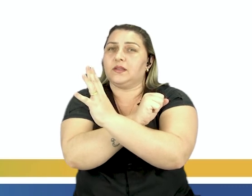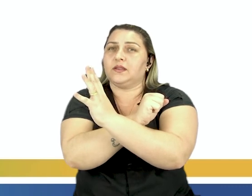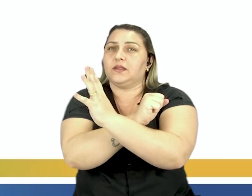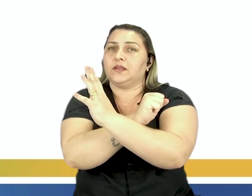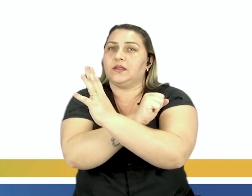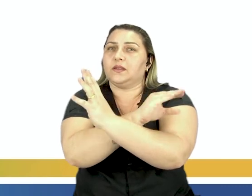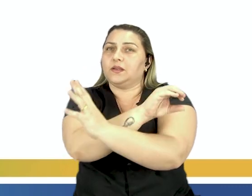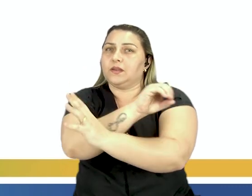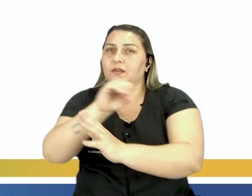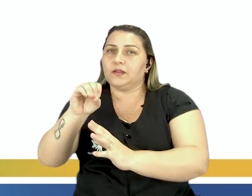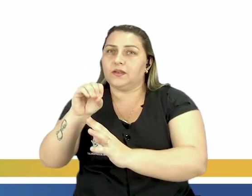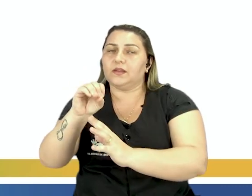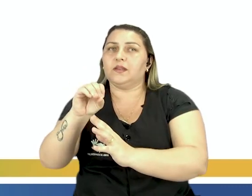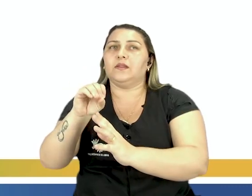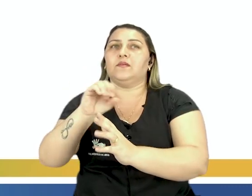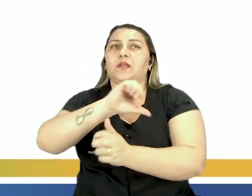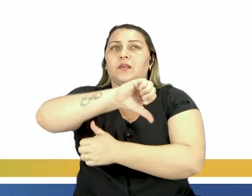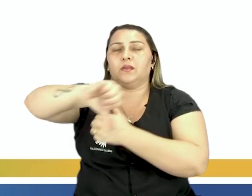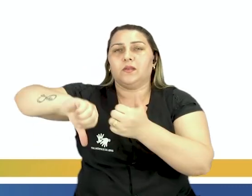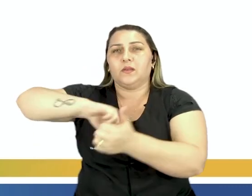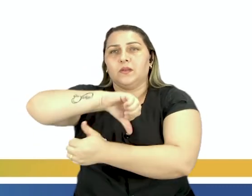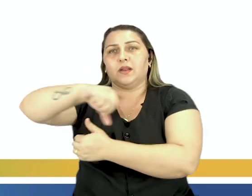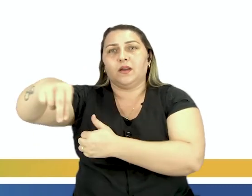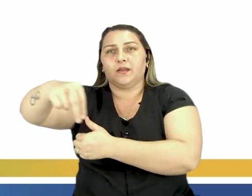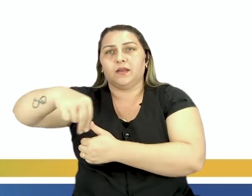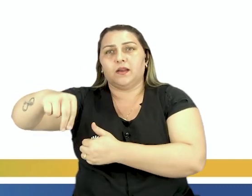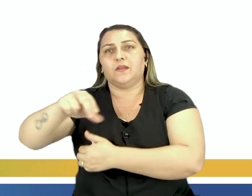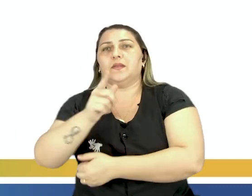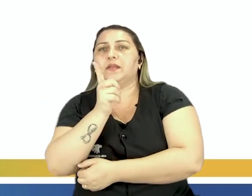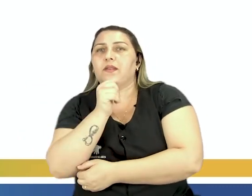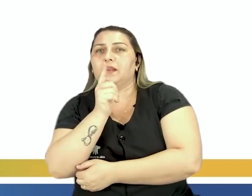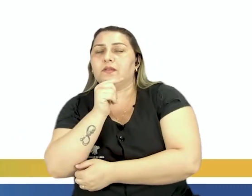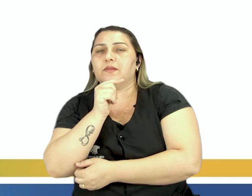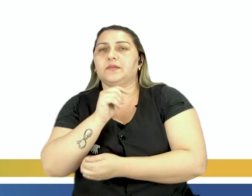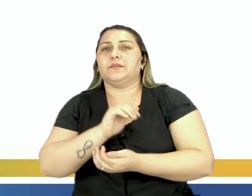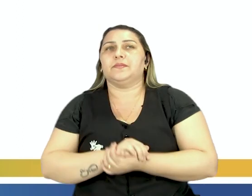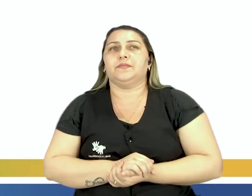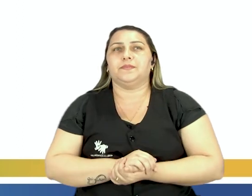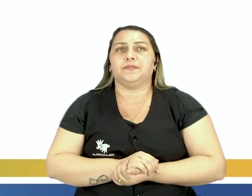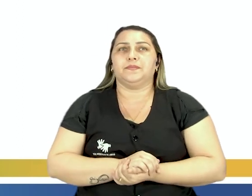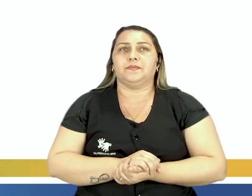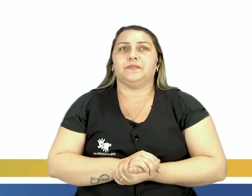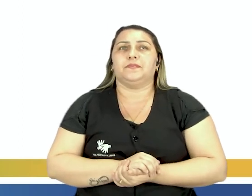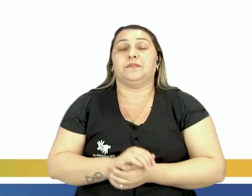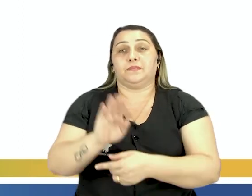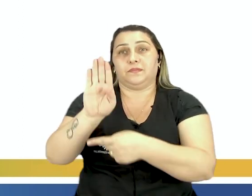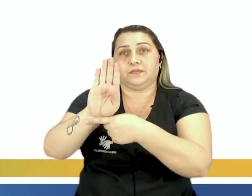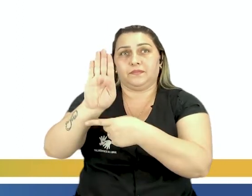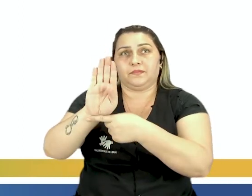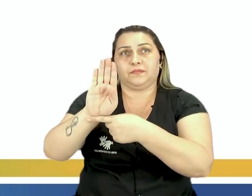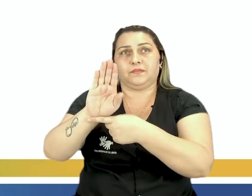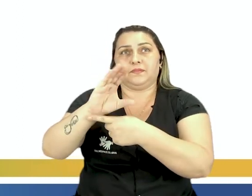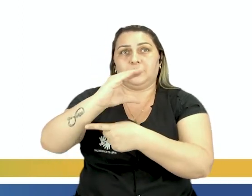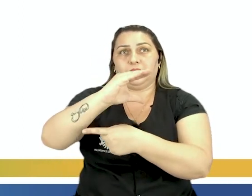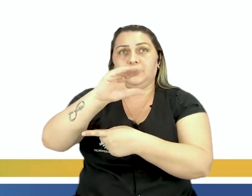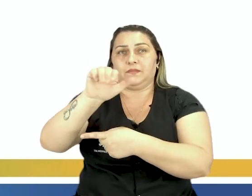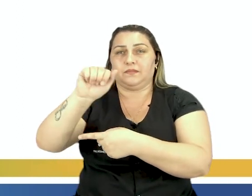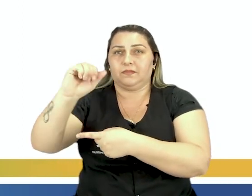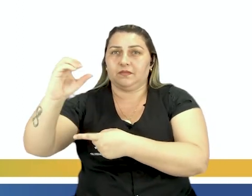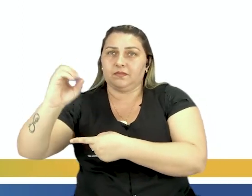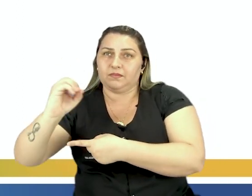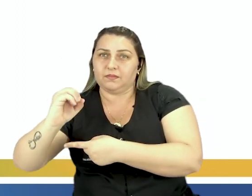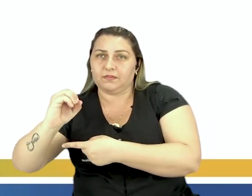de neutralização e vai formar como produto sal e água. Então, nós vamos ter aqui o óxido